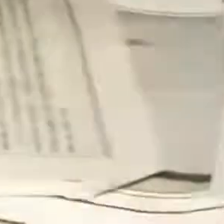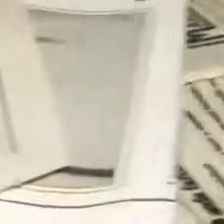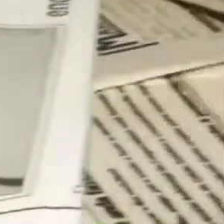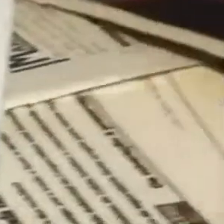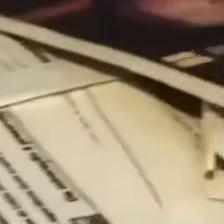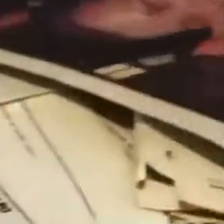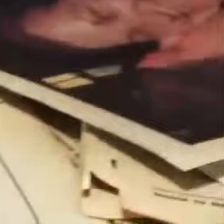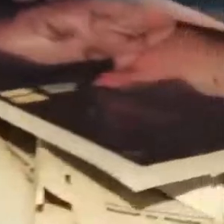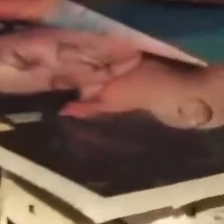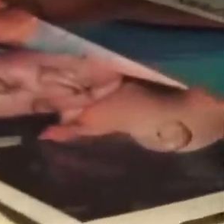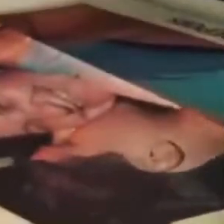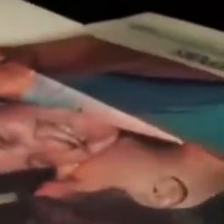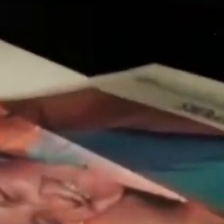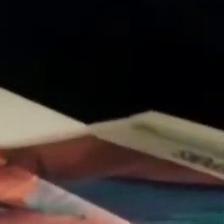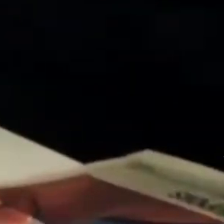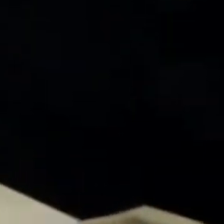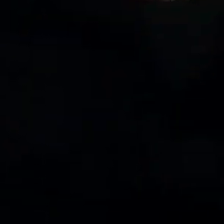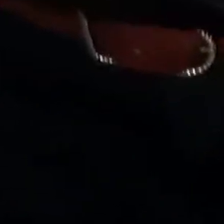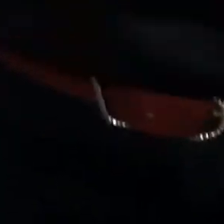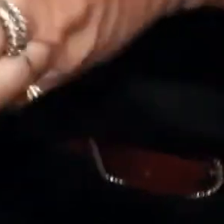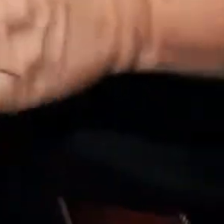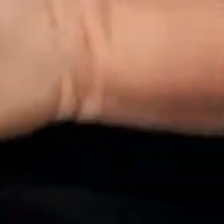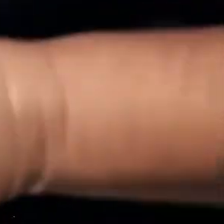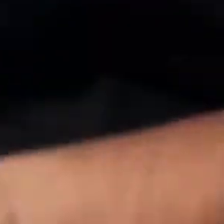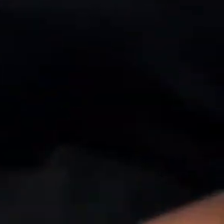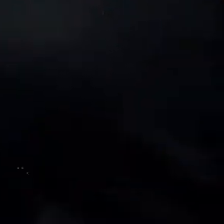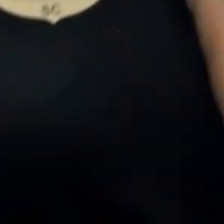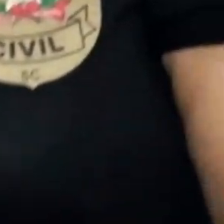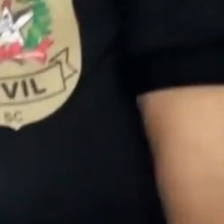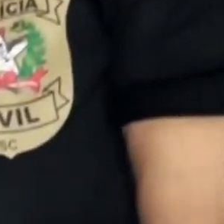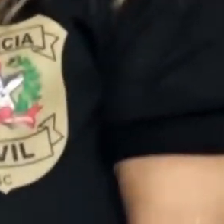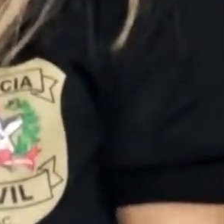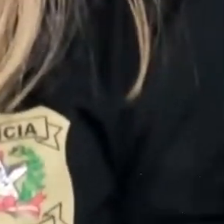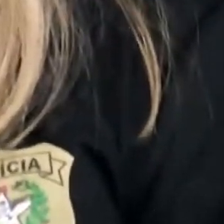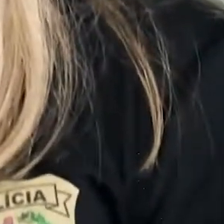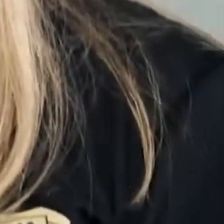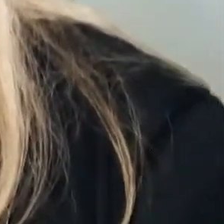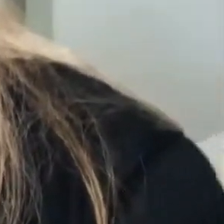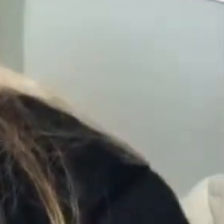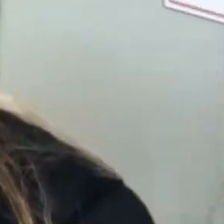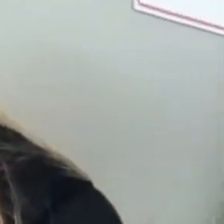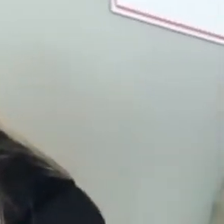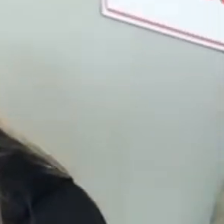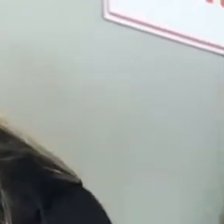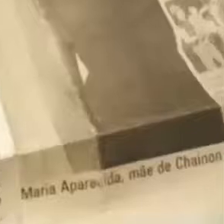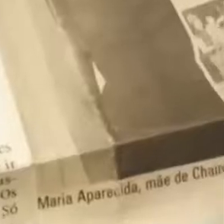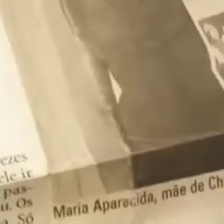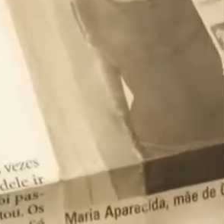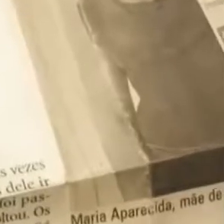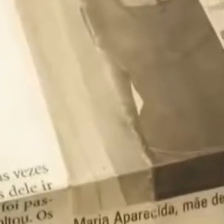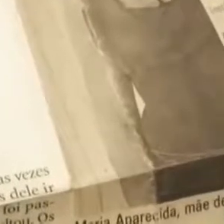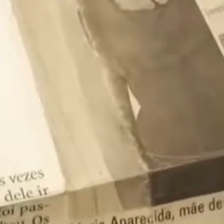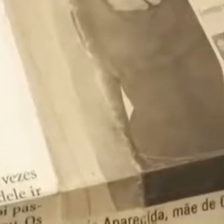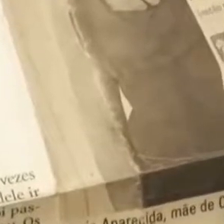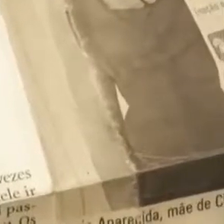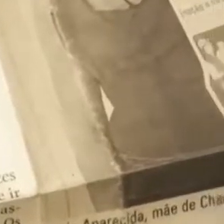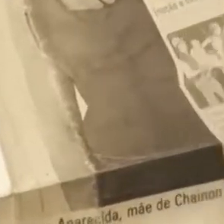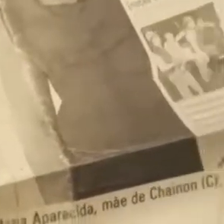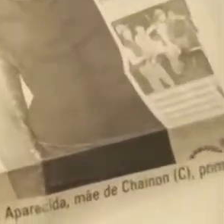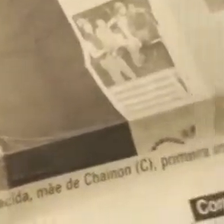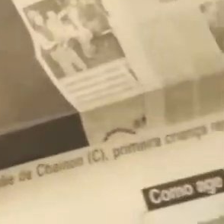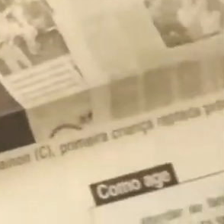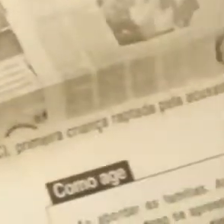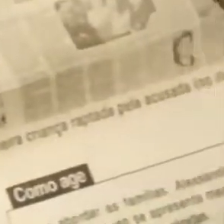Há exatos 23 anos, a carreira da policial Maristela mudava para sempre. O rapto de uma